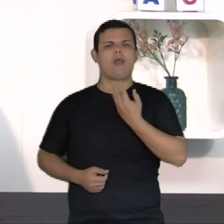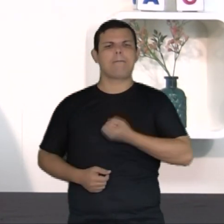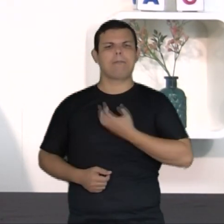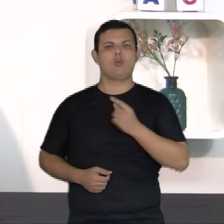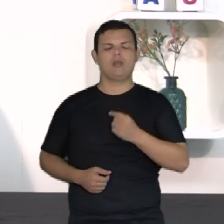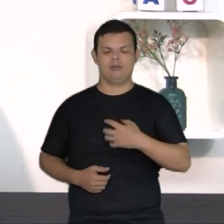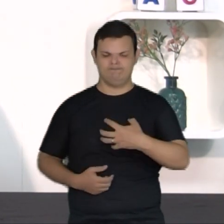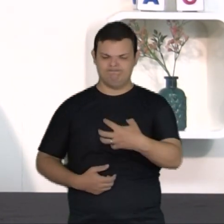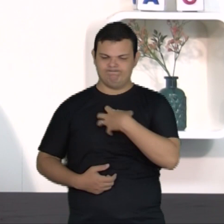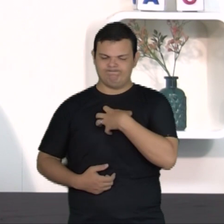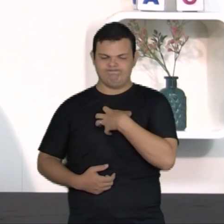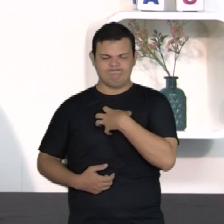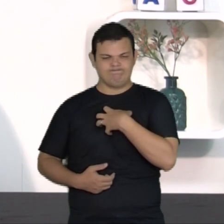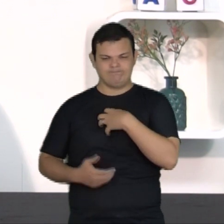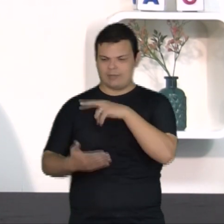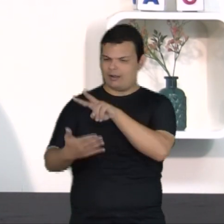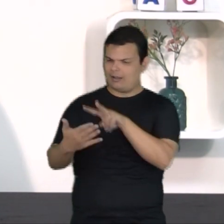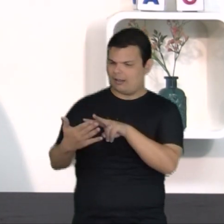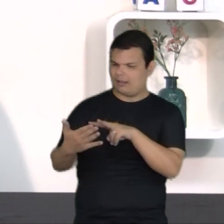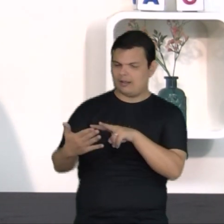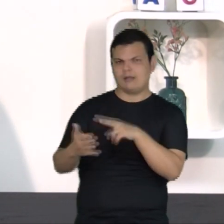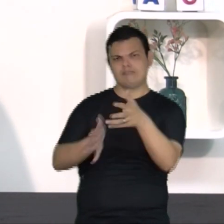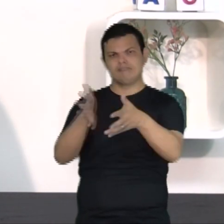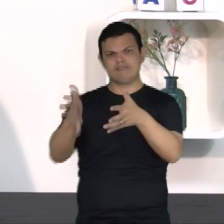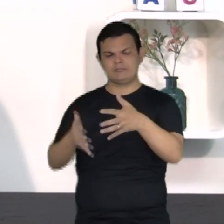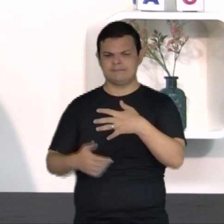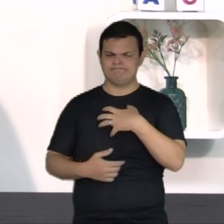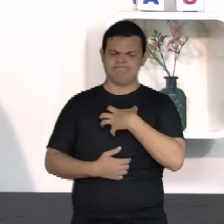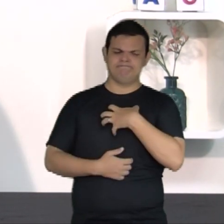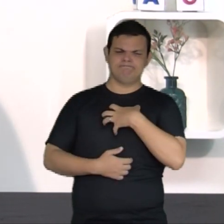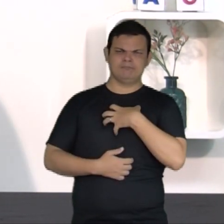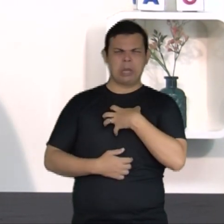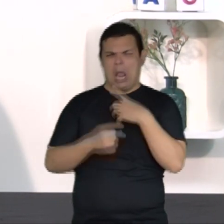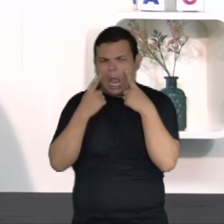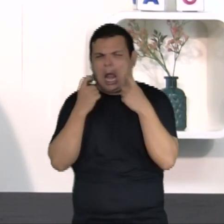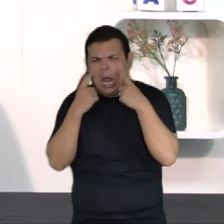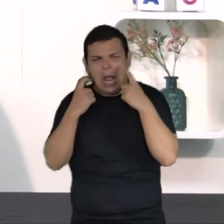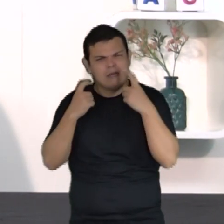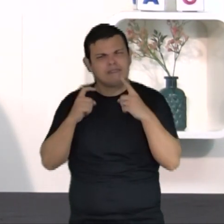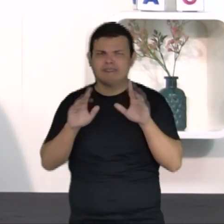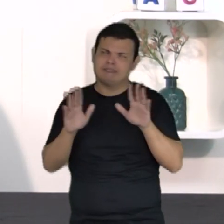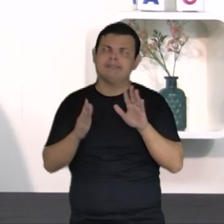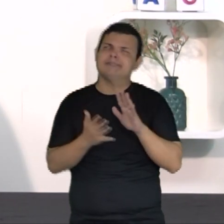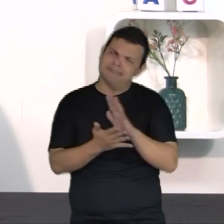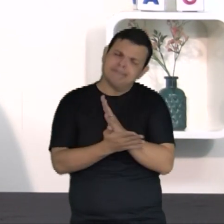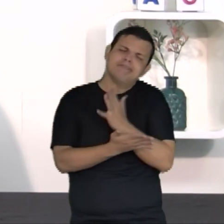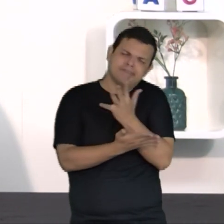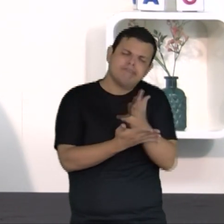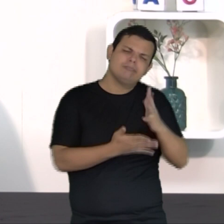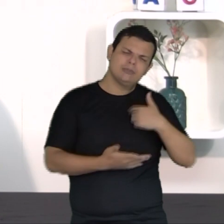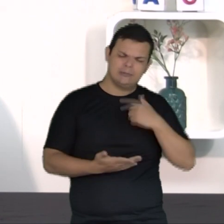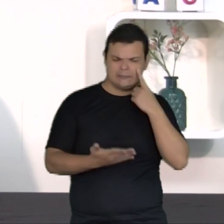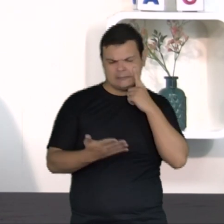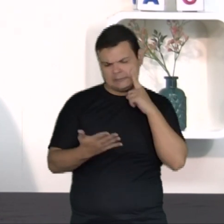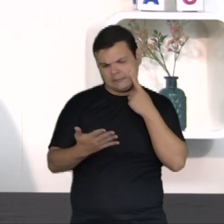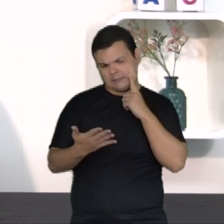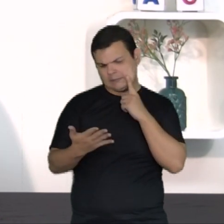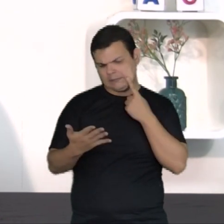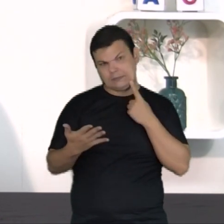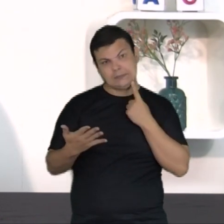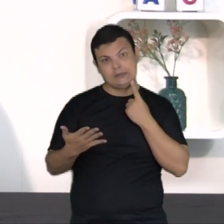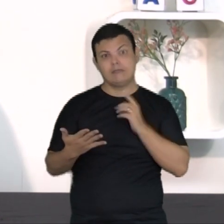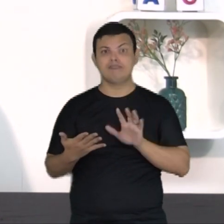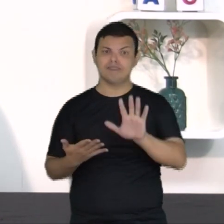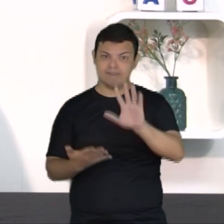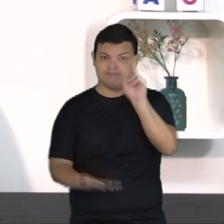causar emoção no leitor. Não é essa emoção que provoca o choro, não. Pode até ser que alguns leitores chorem com alguns poemas, mas